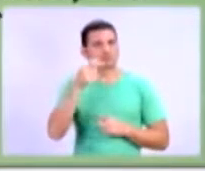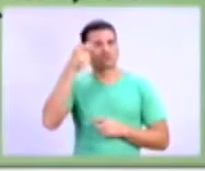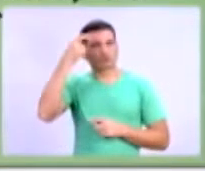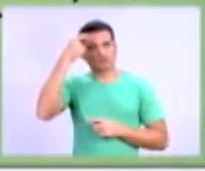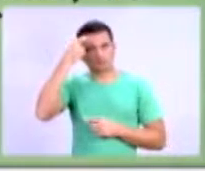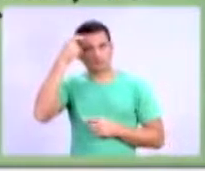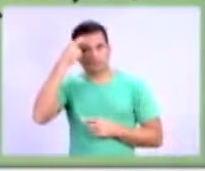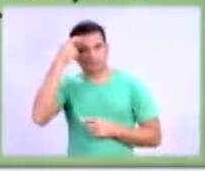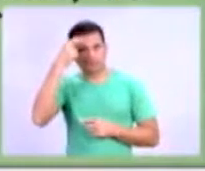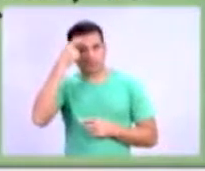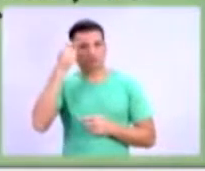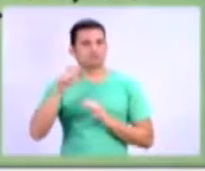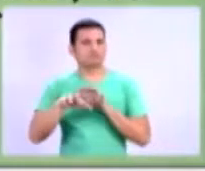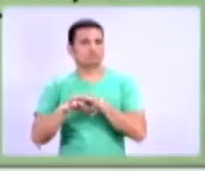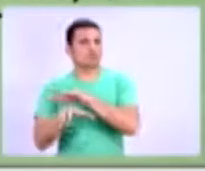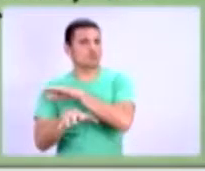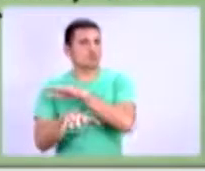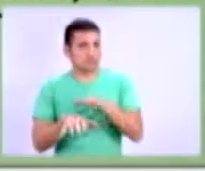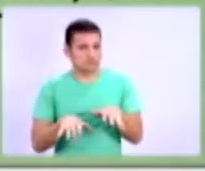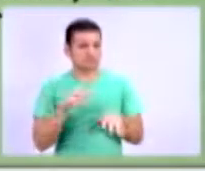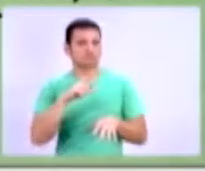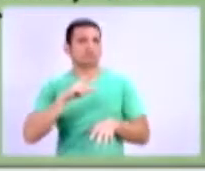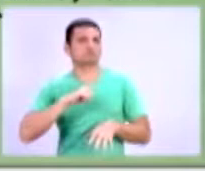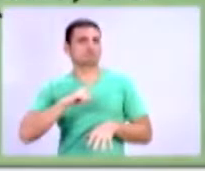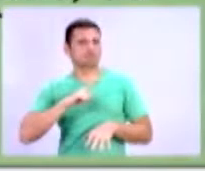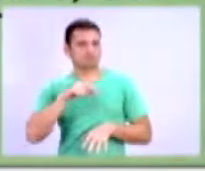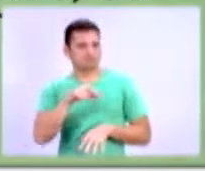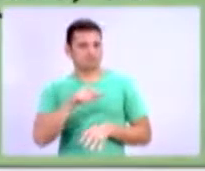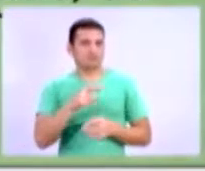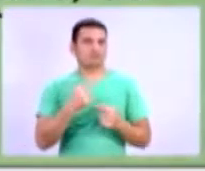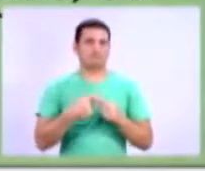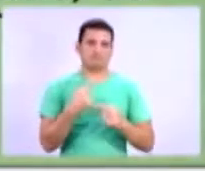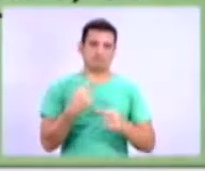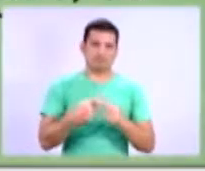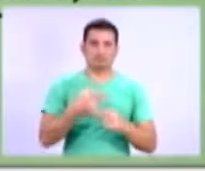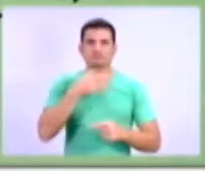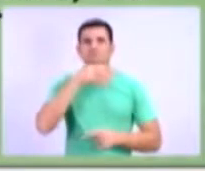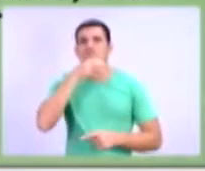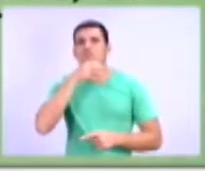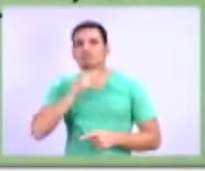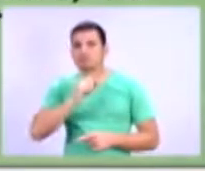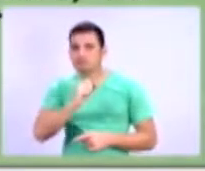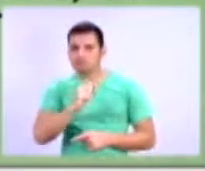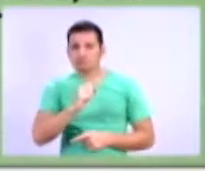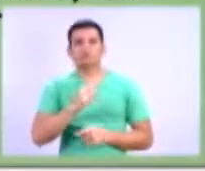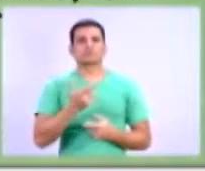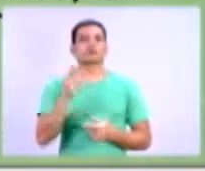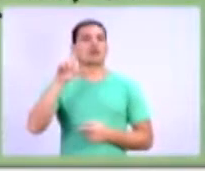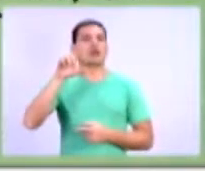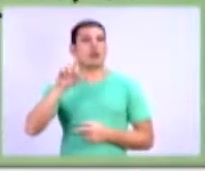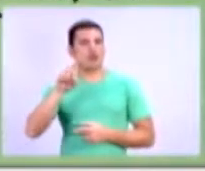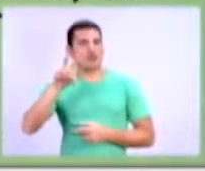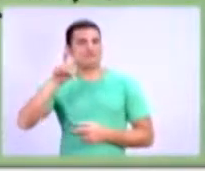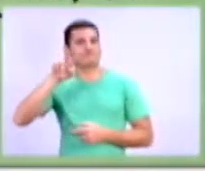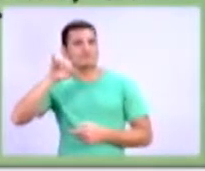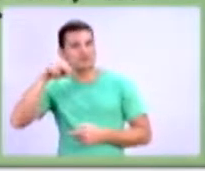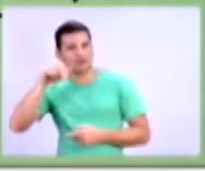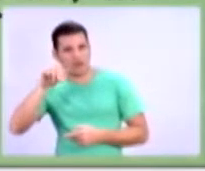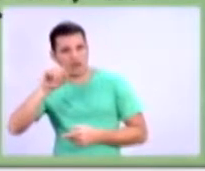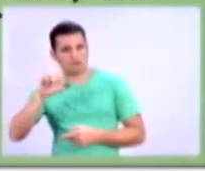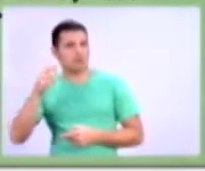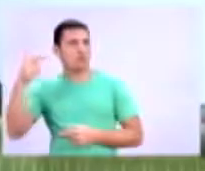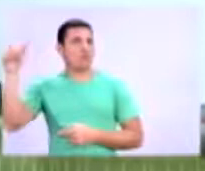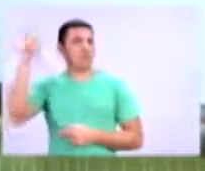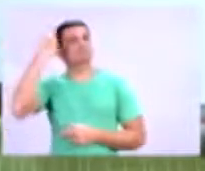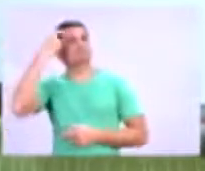consciente da exclusão em que ela vive, né, porque Paulo Freire e Levinas e outros pensadores